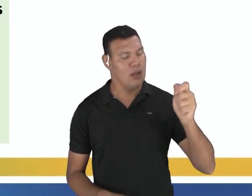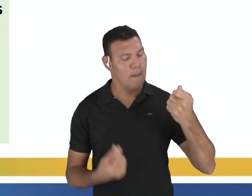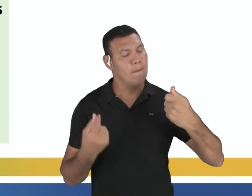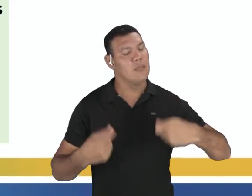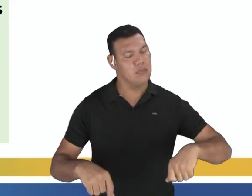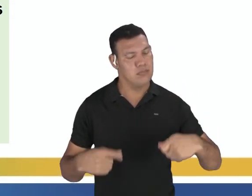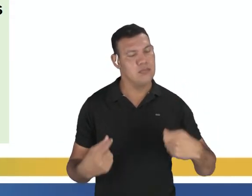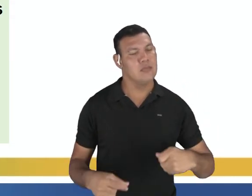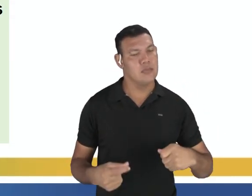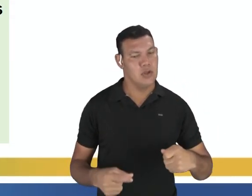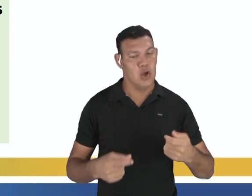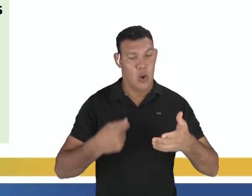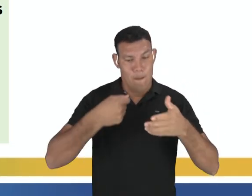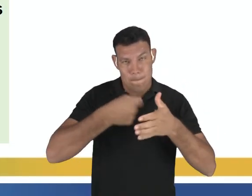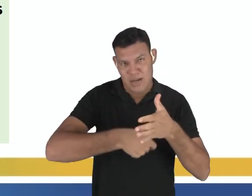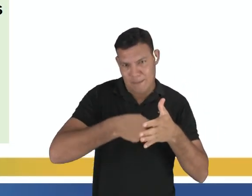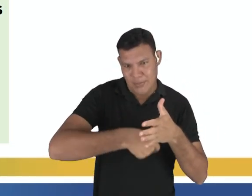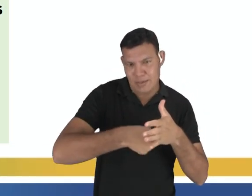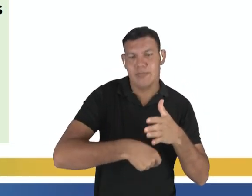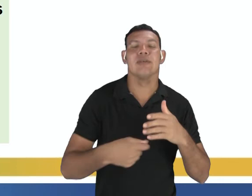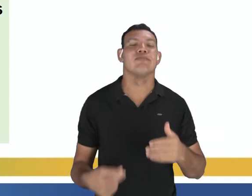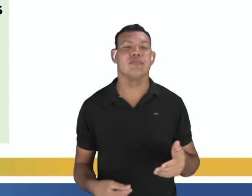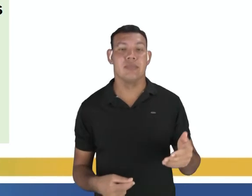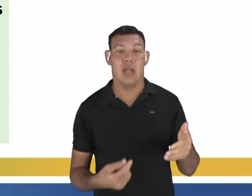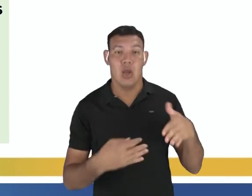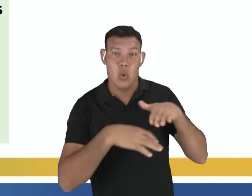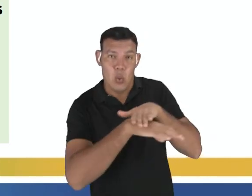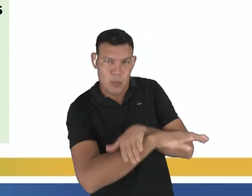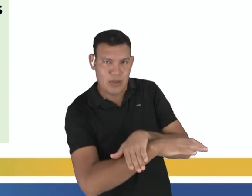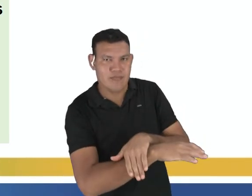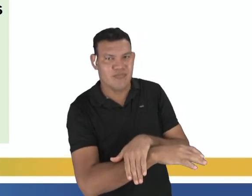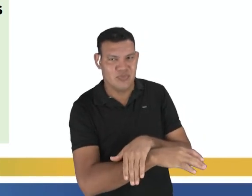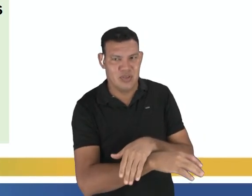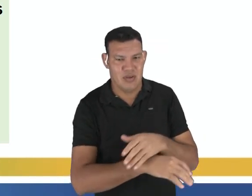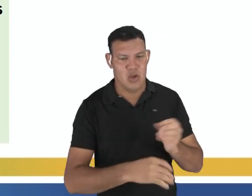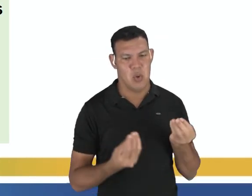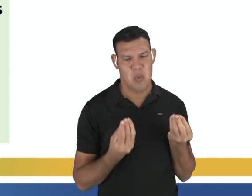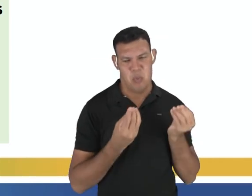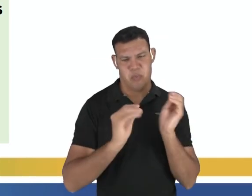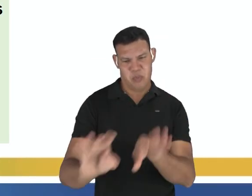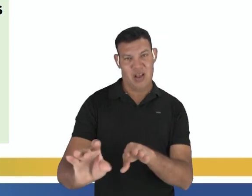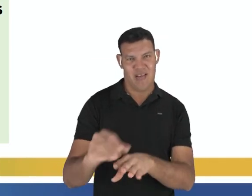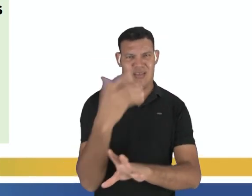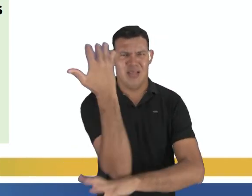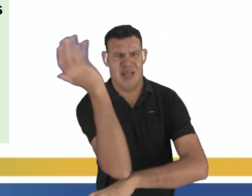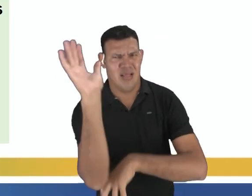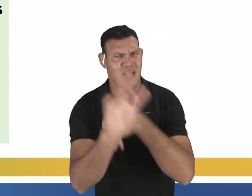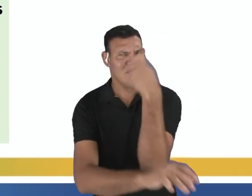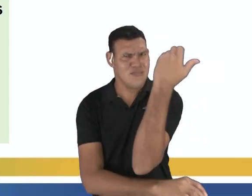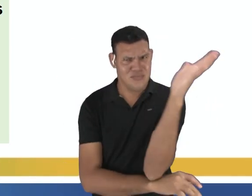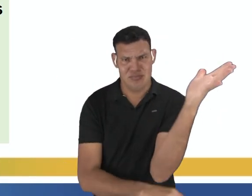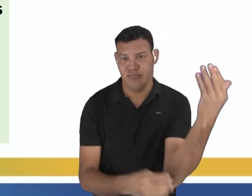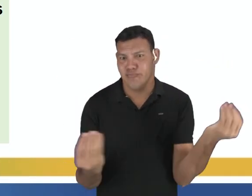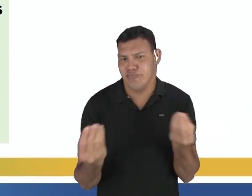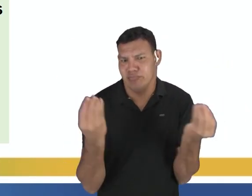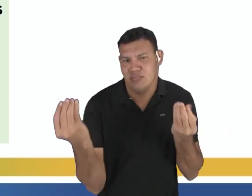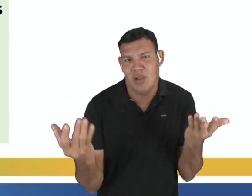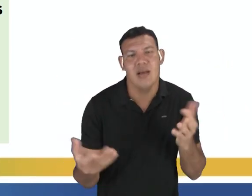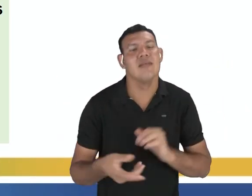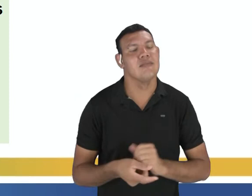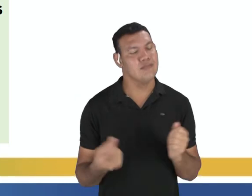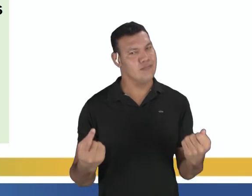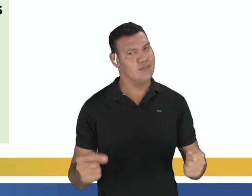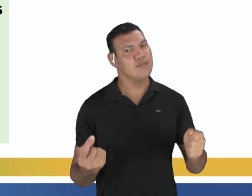a usina tem a obrigação de armazenar os resíduos radioativos. Ela não pode liberar no ambiente, né, porque aí seria